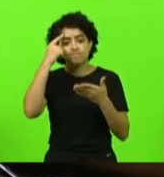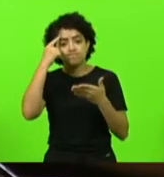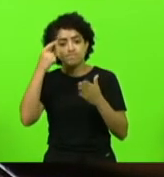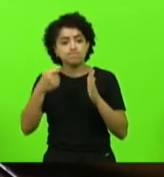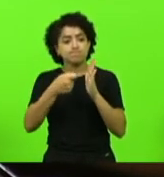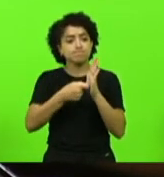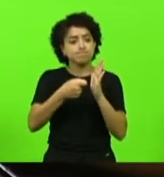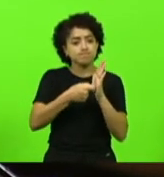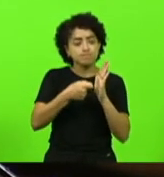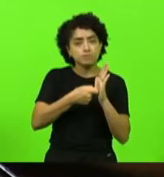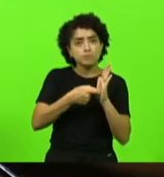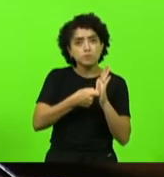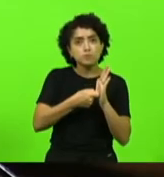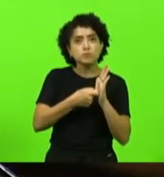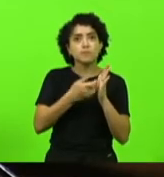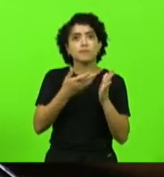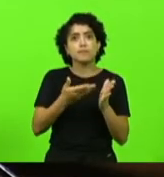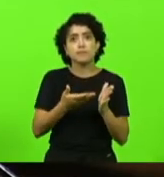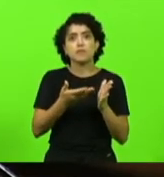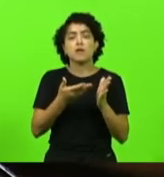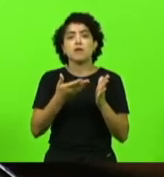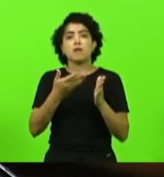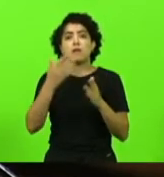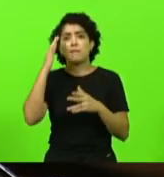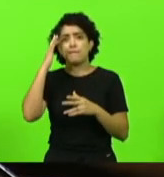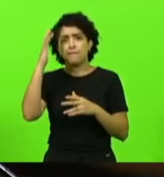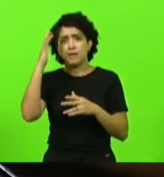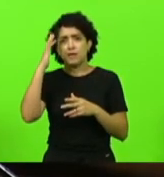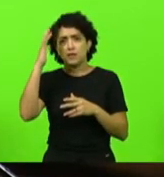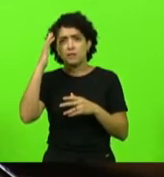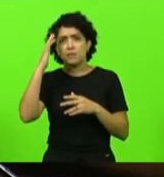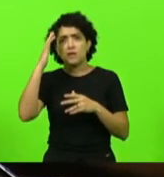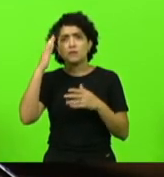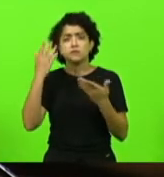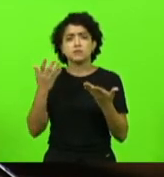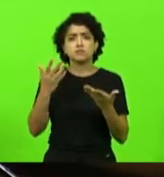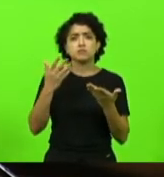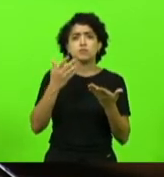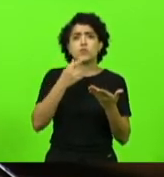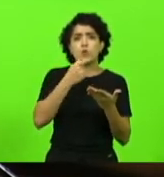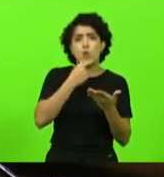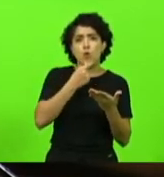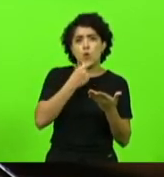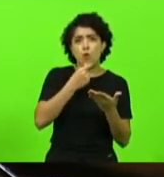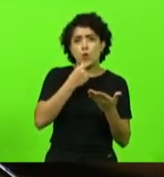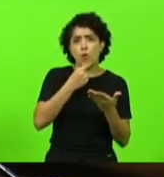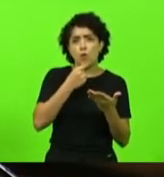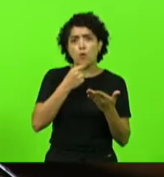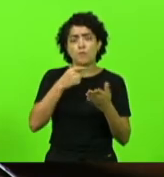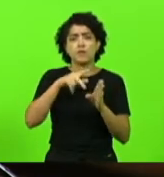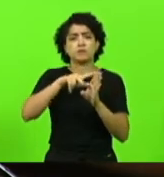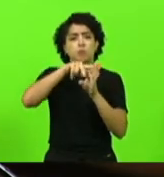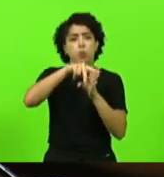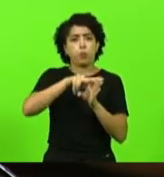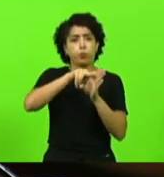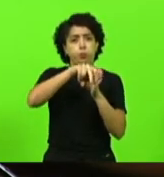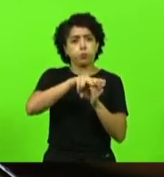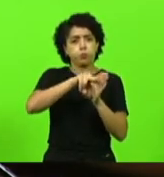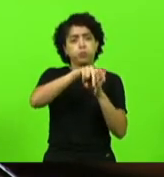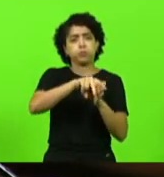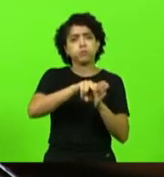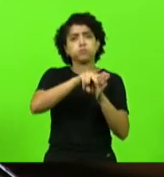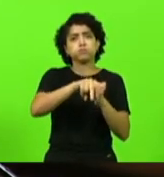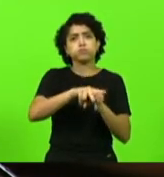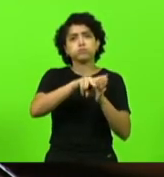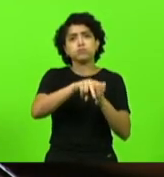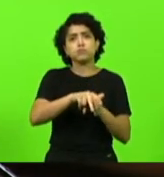liberdade, nos vem a imagem de homens sobre cavalos, lutando pela